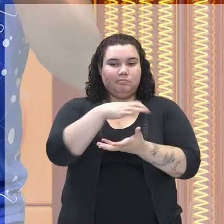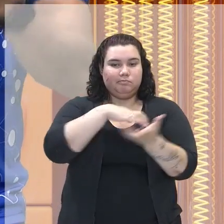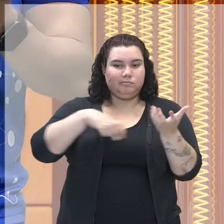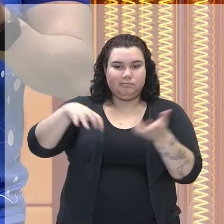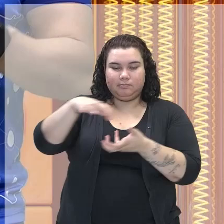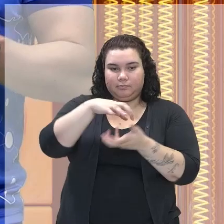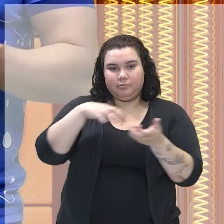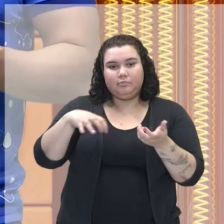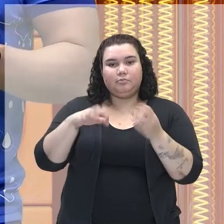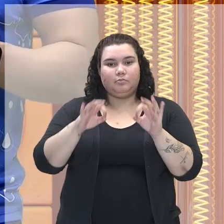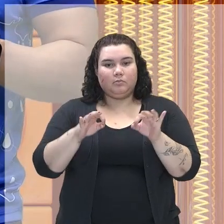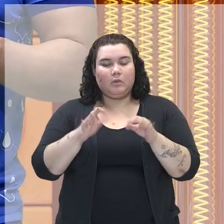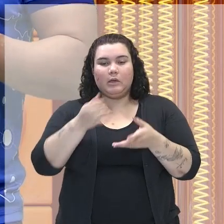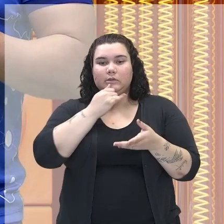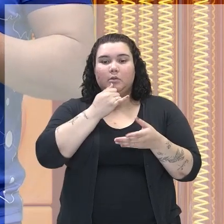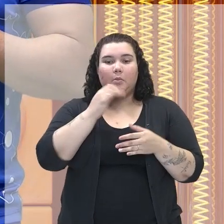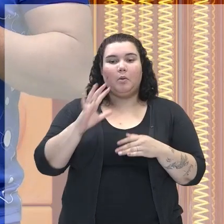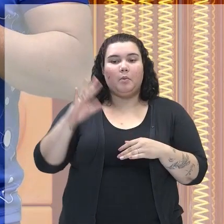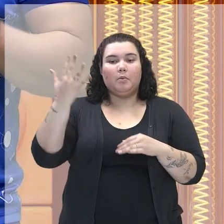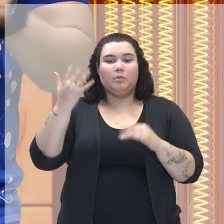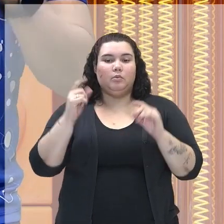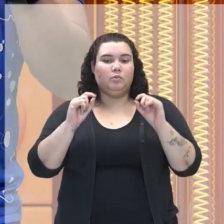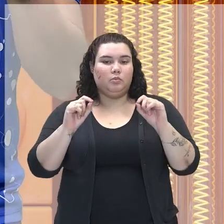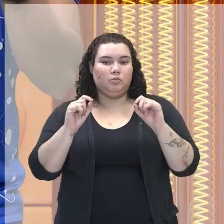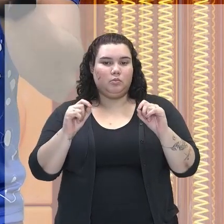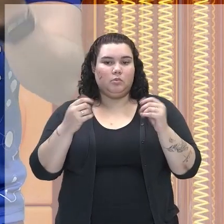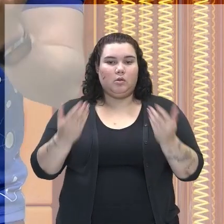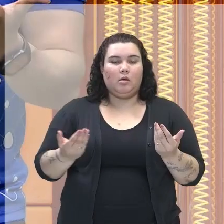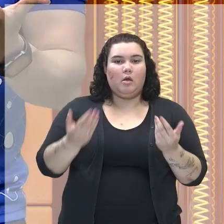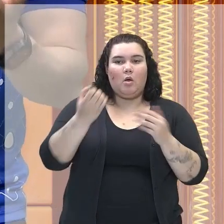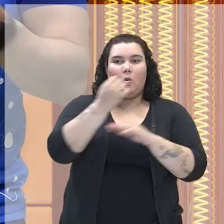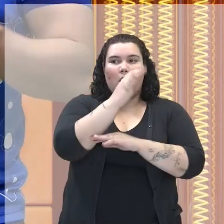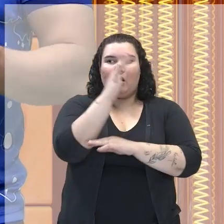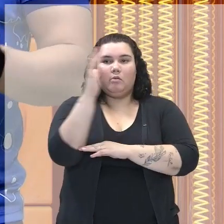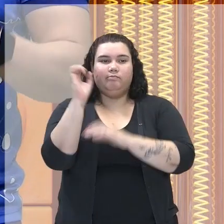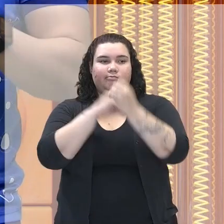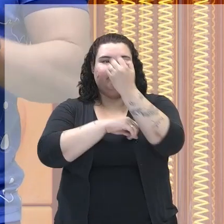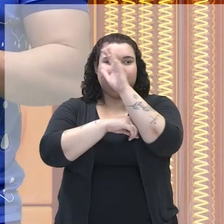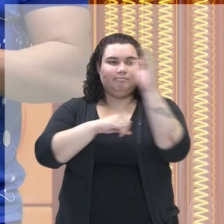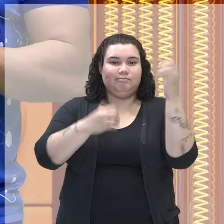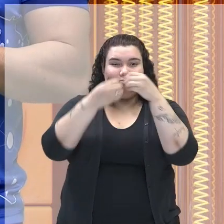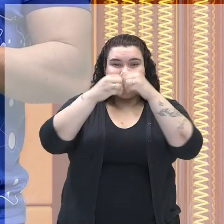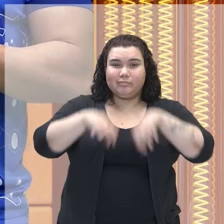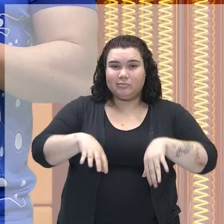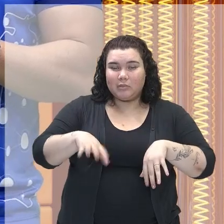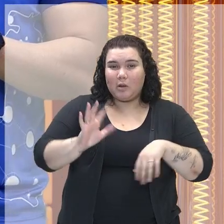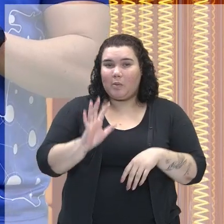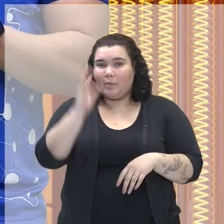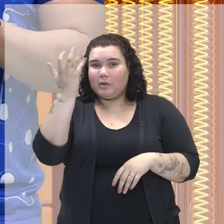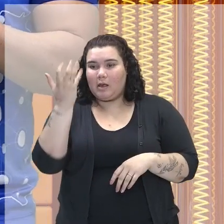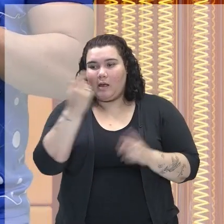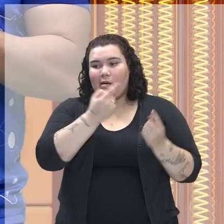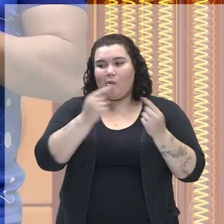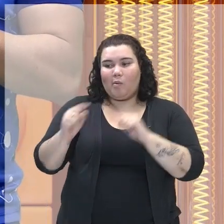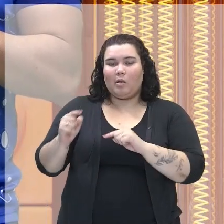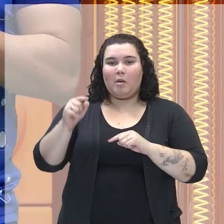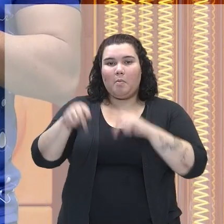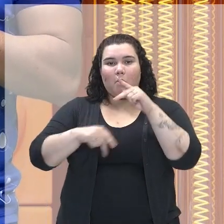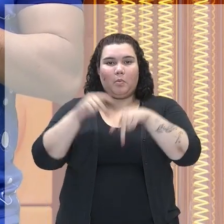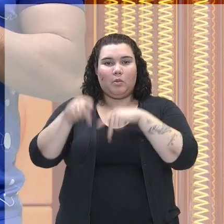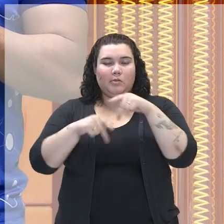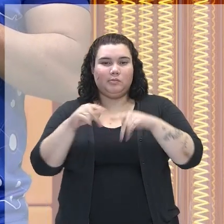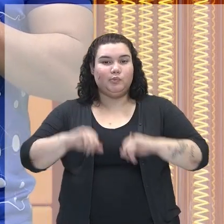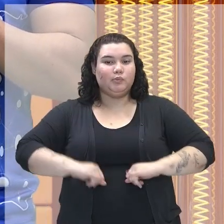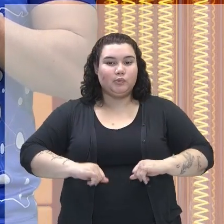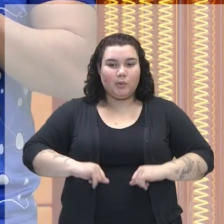Em especial quando acontecem ali os desastres ambientais que acabam afetando essa população local, a